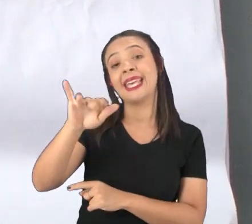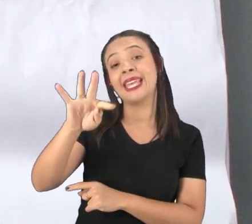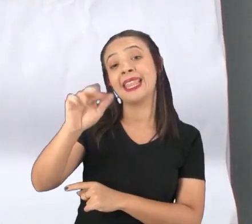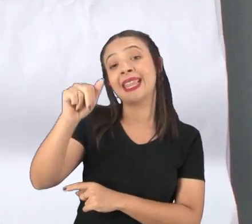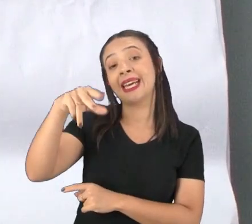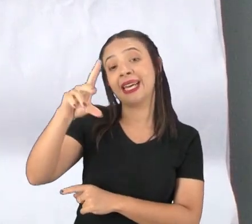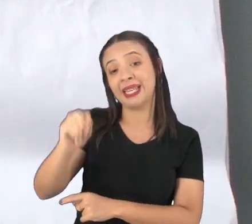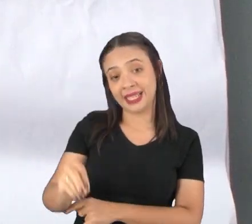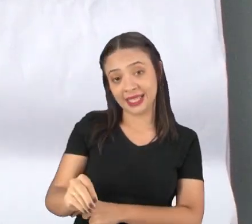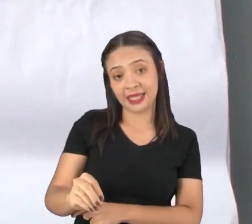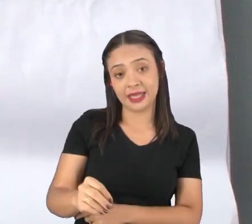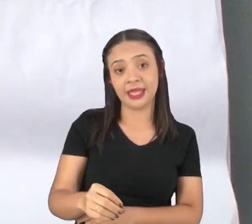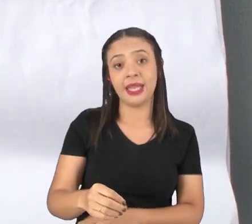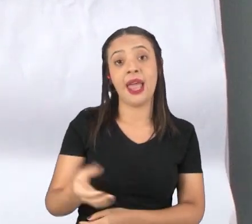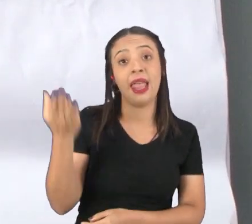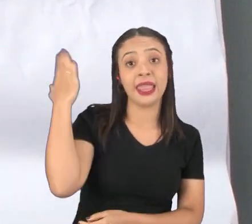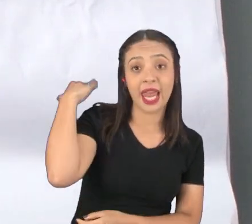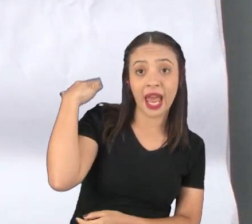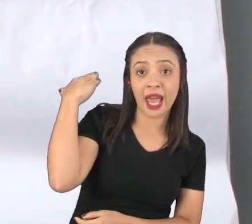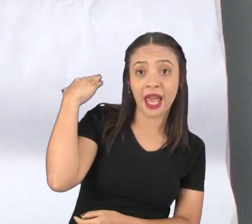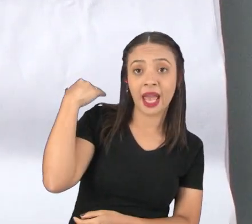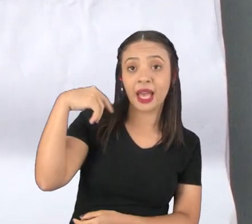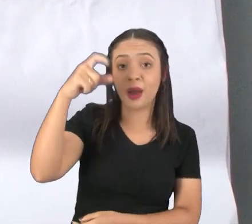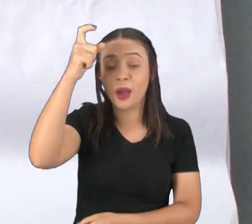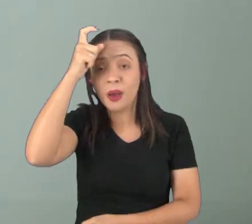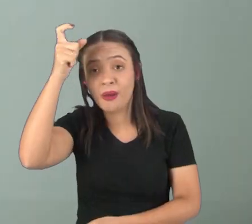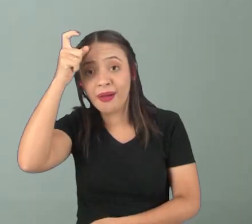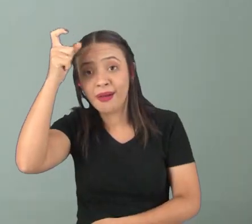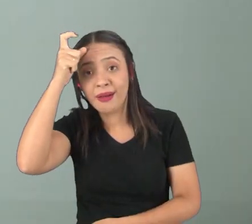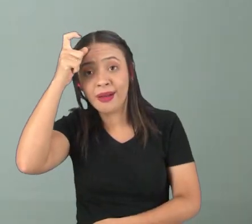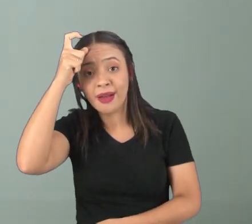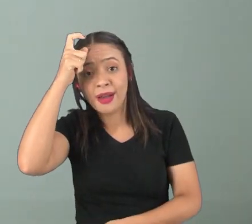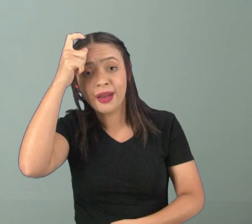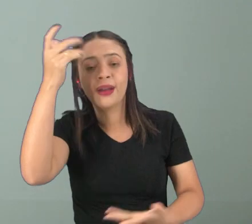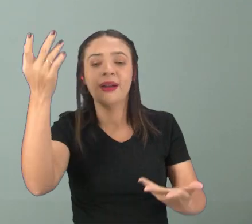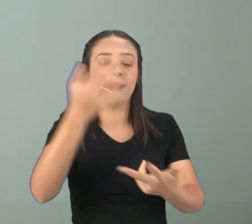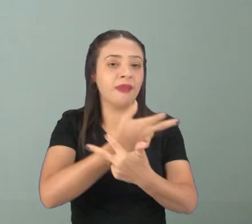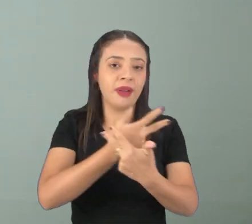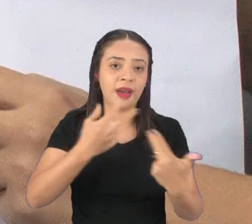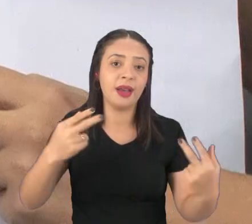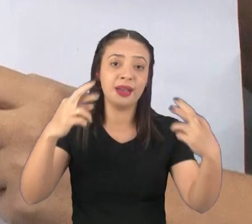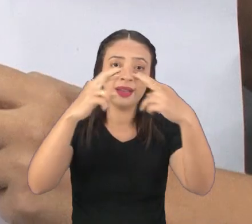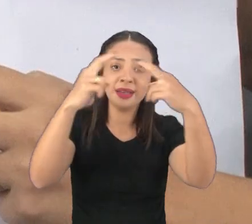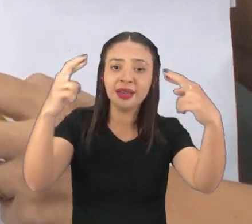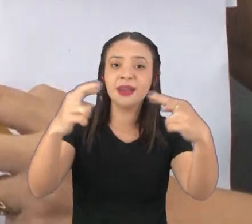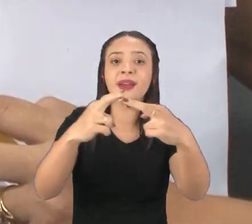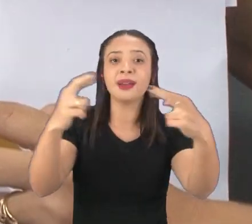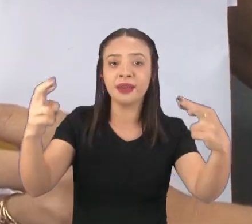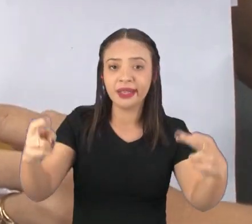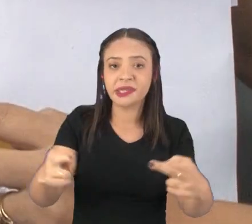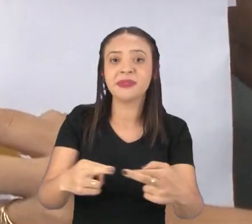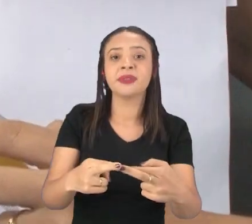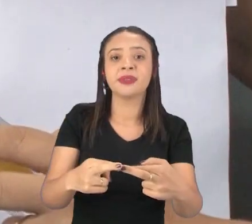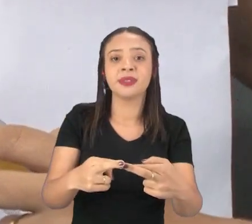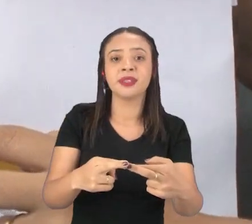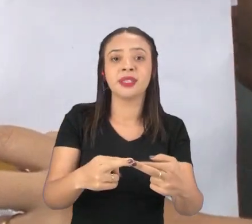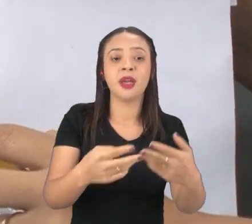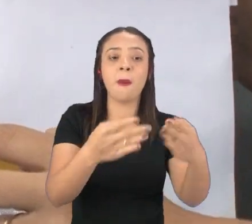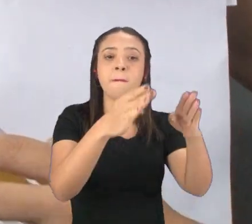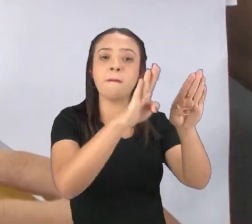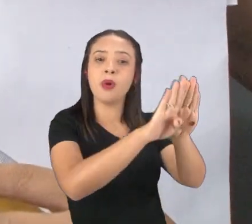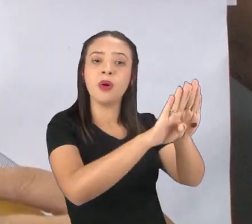parente, trás, Satanás, meio, recheio, janela, panela, né?